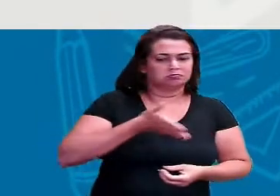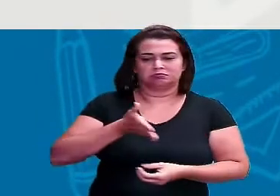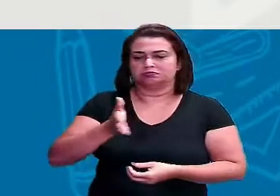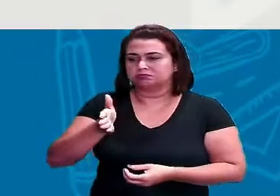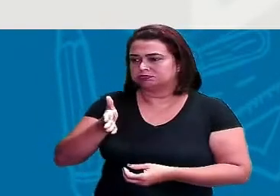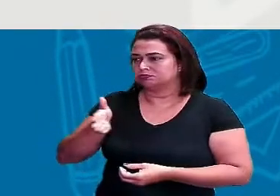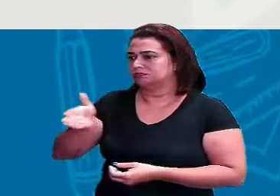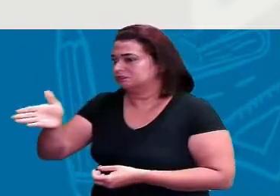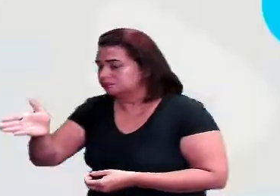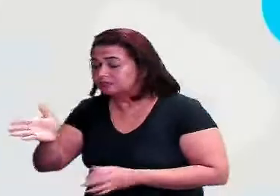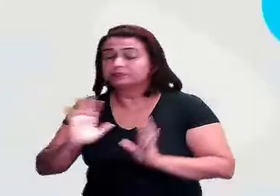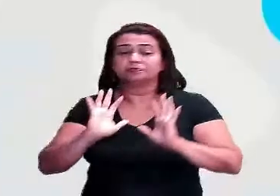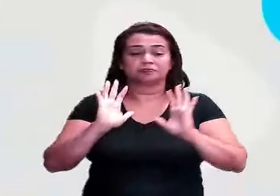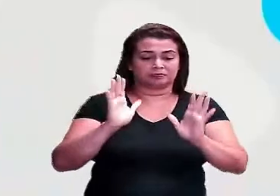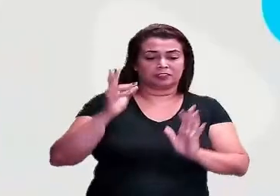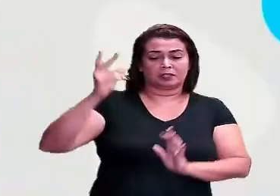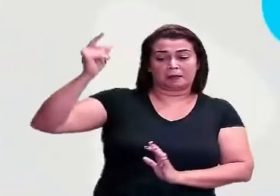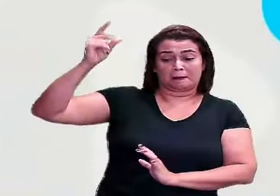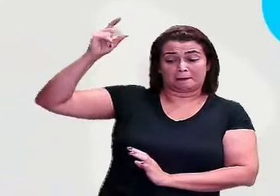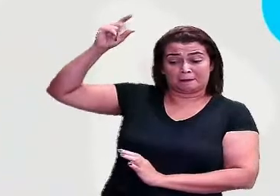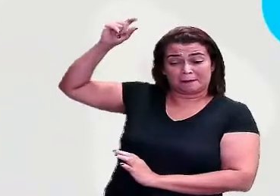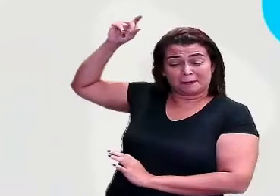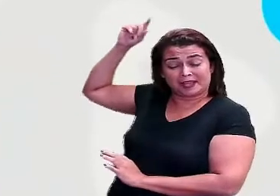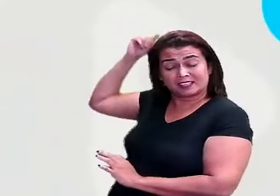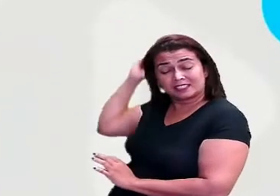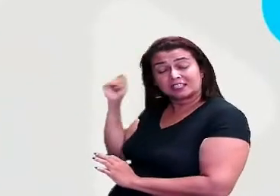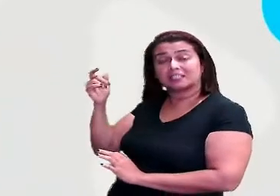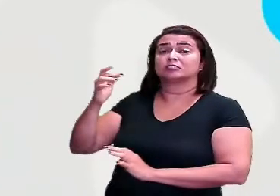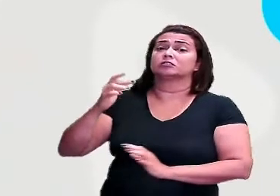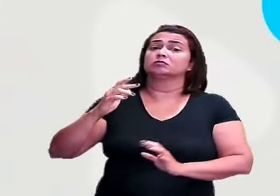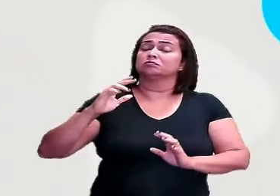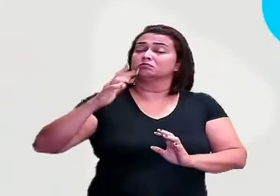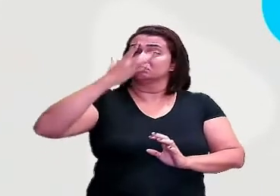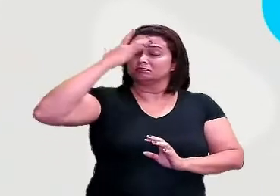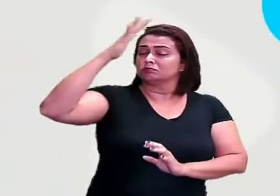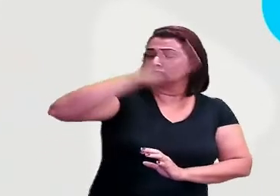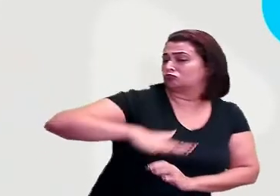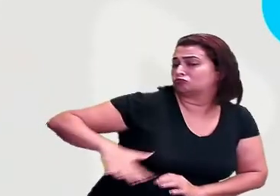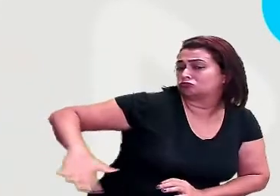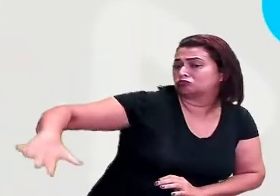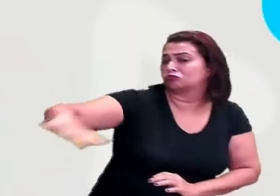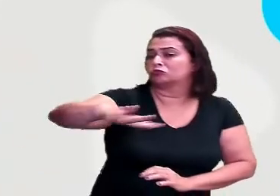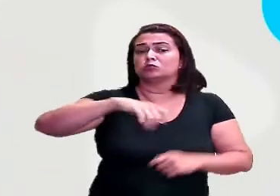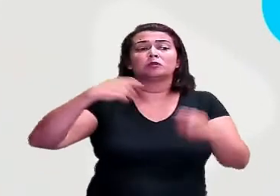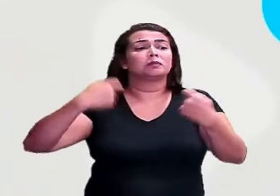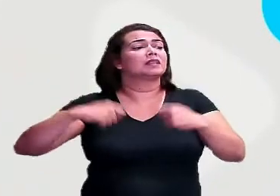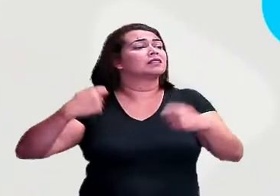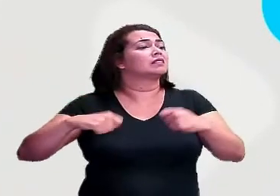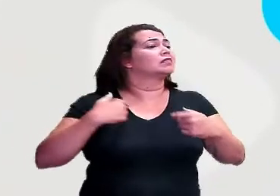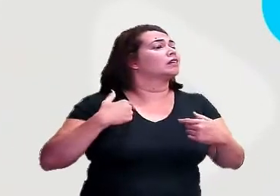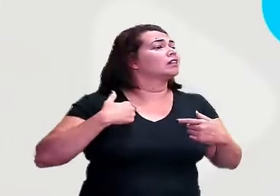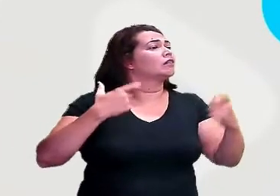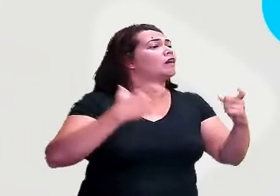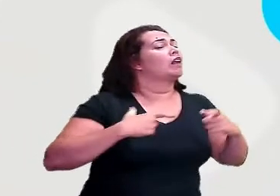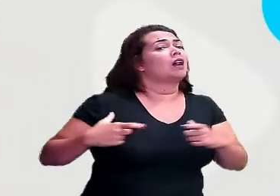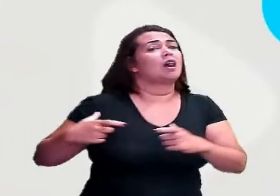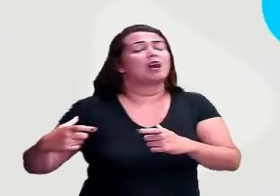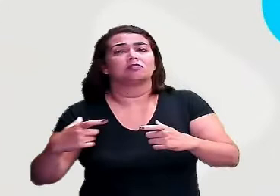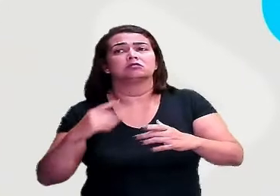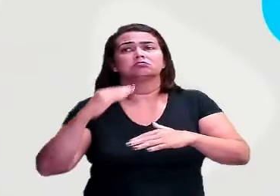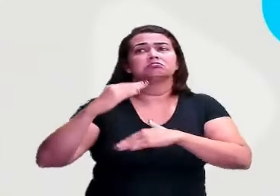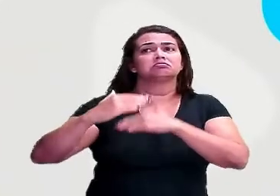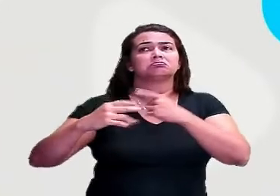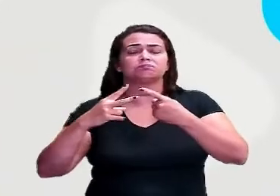Desde os tempos remotos, a humanidade necessitava se localizar no espaço terrestre. Foram desenvolvendo instrumentos para esses fins,